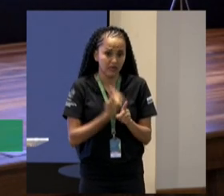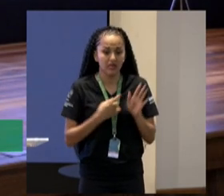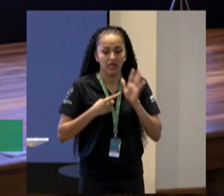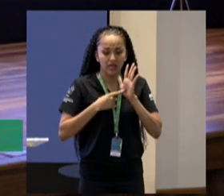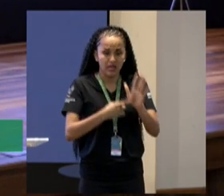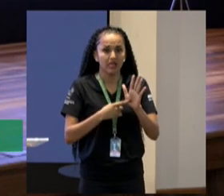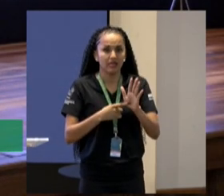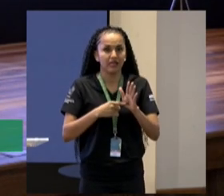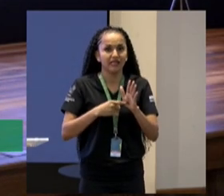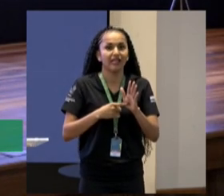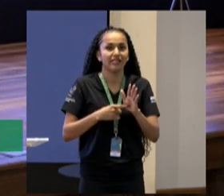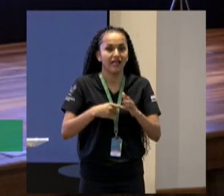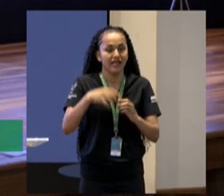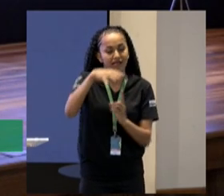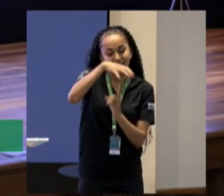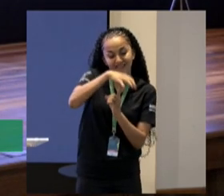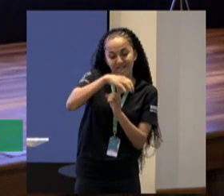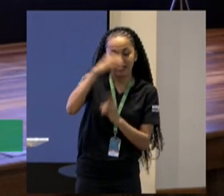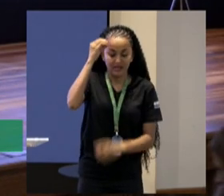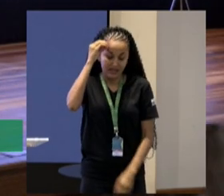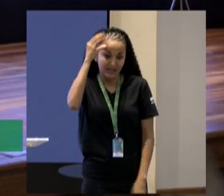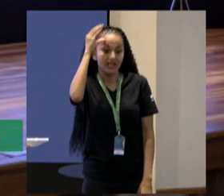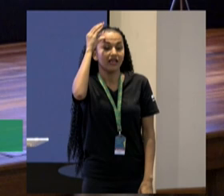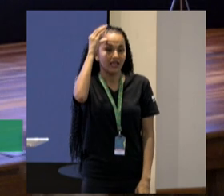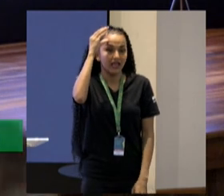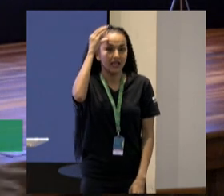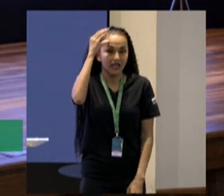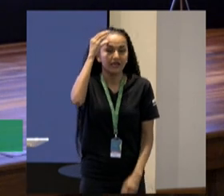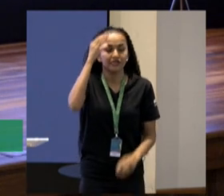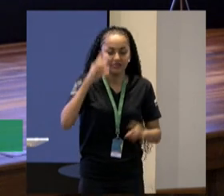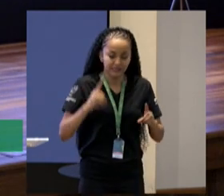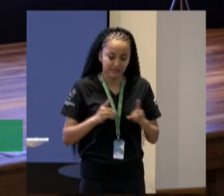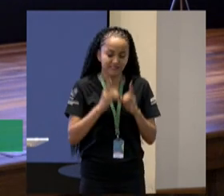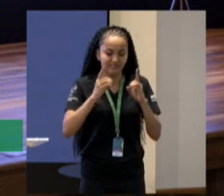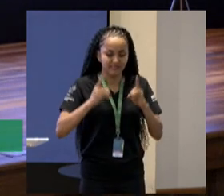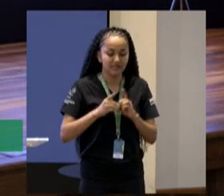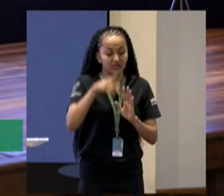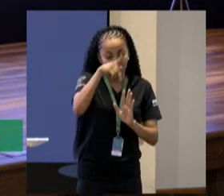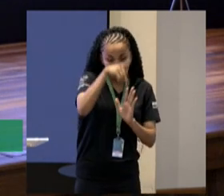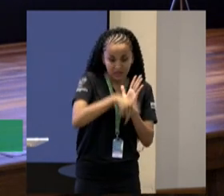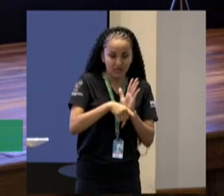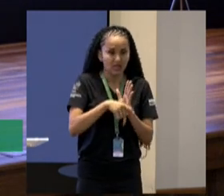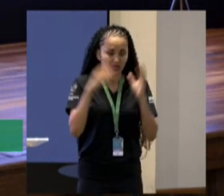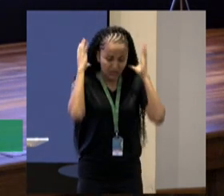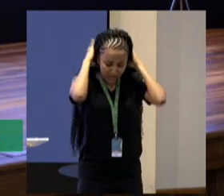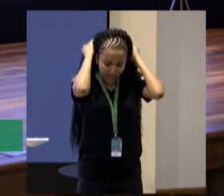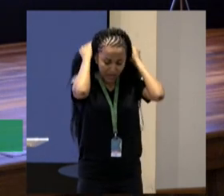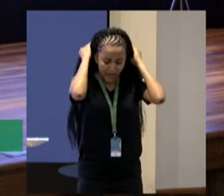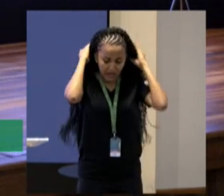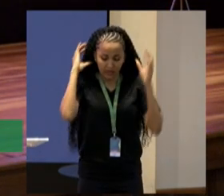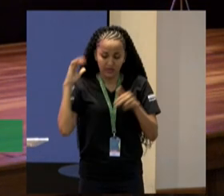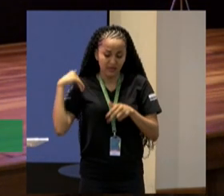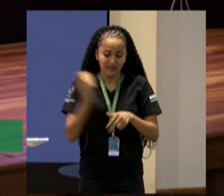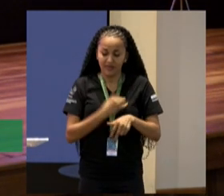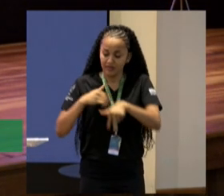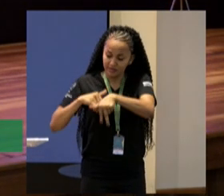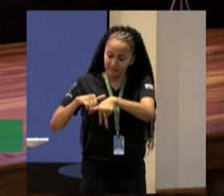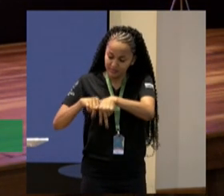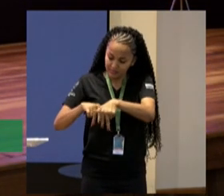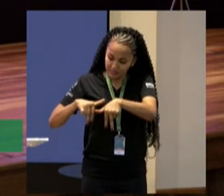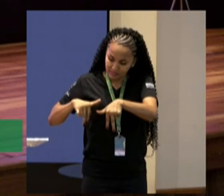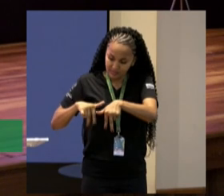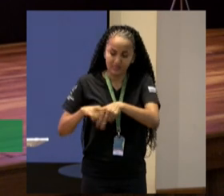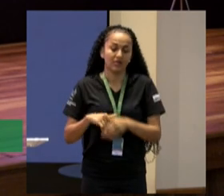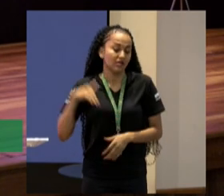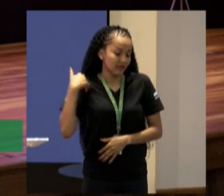Feira do Conhecimento a sequência didática desse projeto, Nosso Cabelo, Nossa Ancestralidade. E